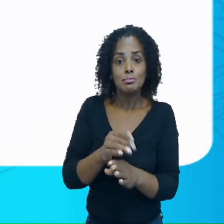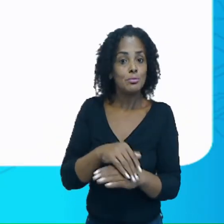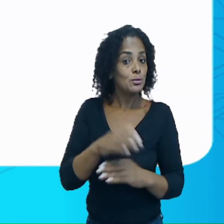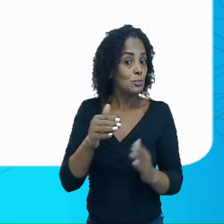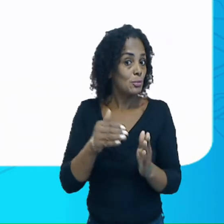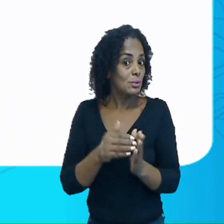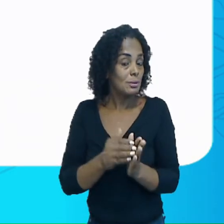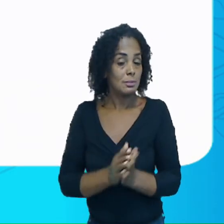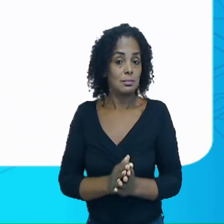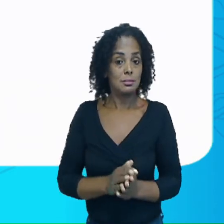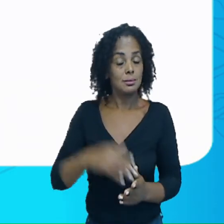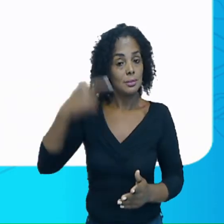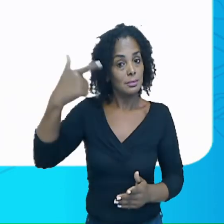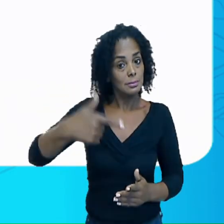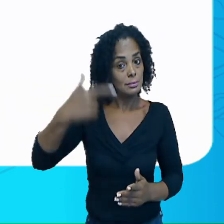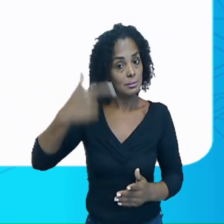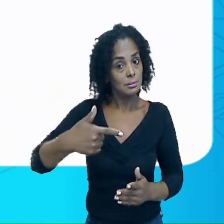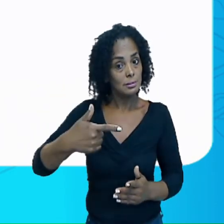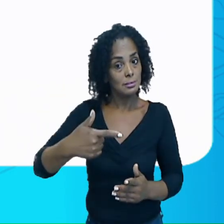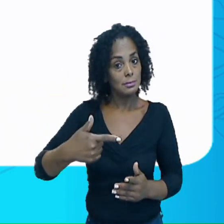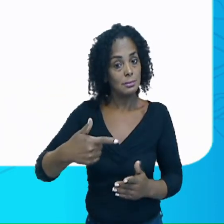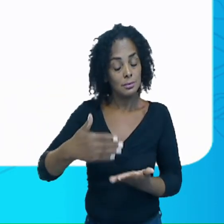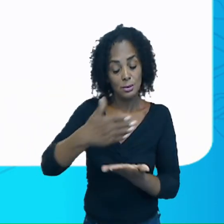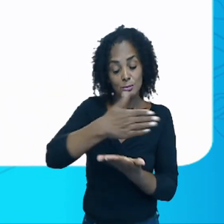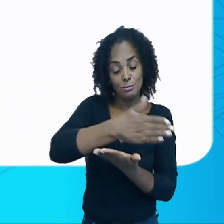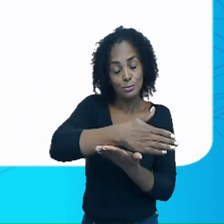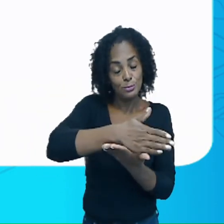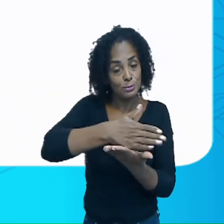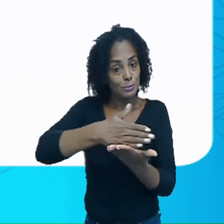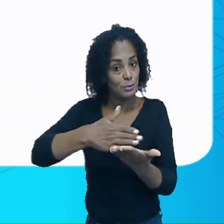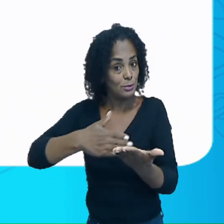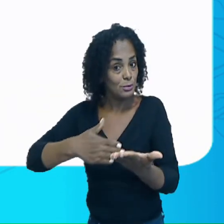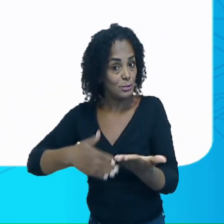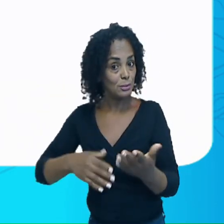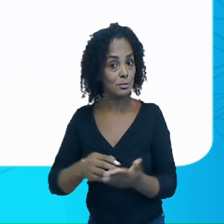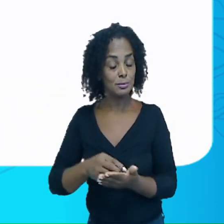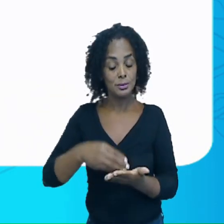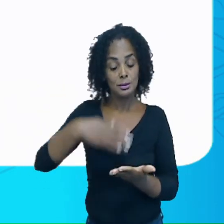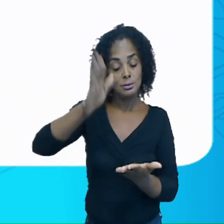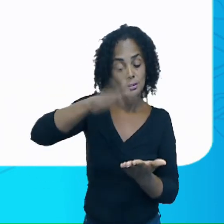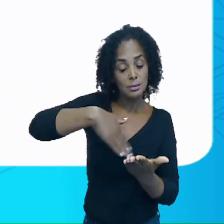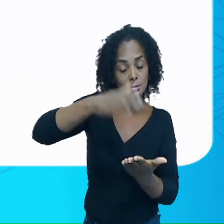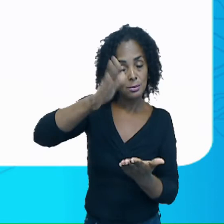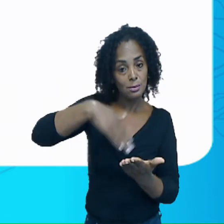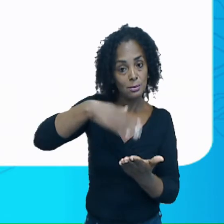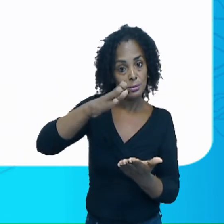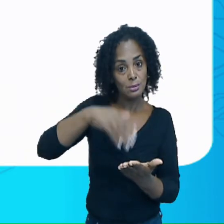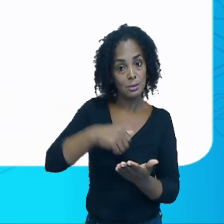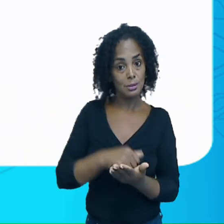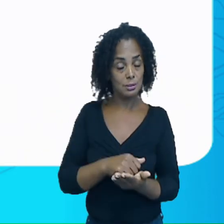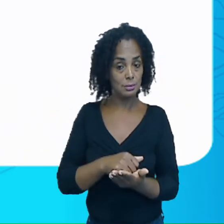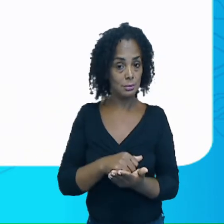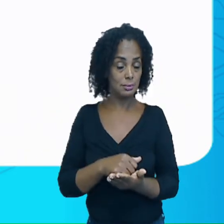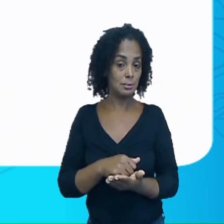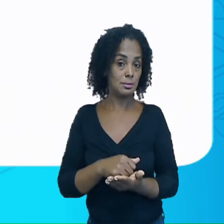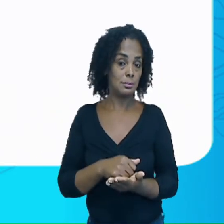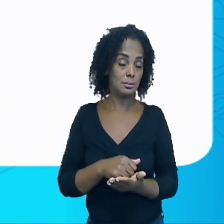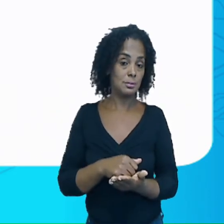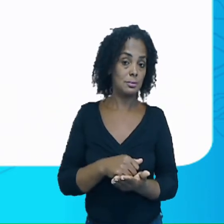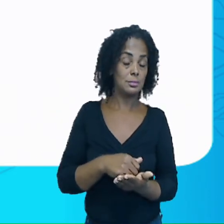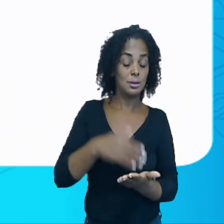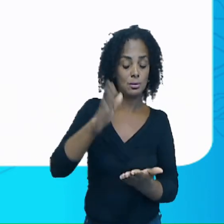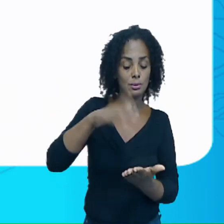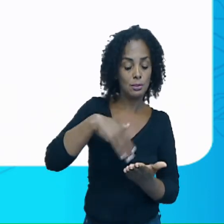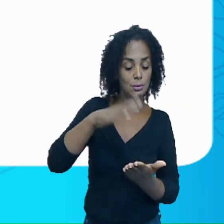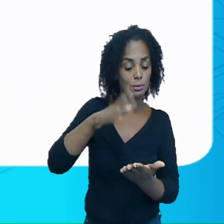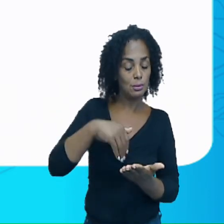a segunda, veja bem, eu parti ao meio e colori, nós vamos considerar essa parte